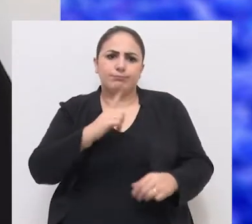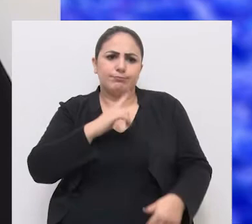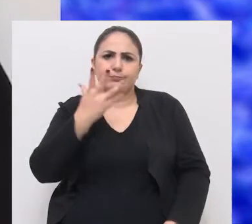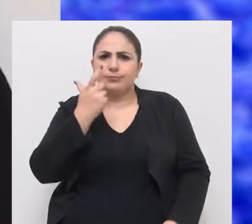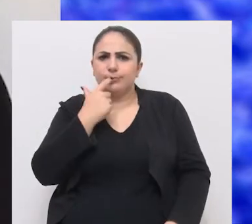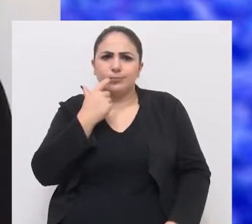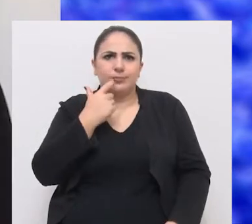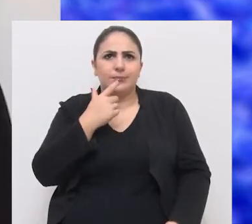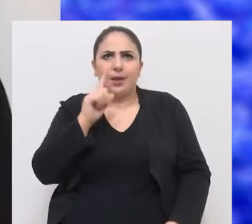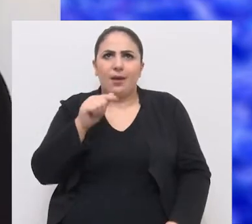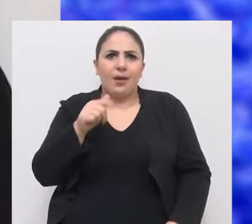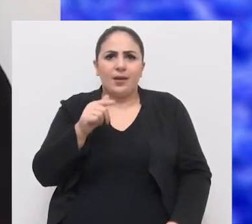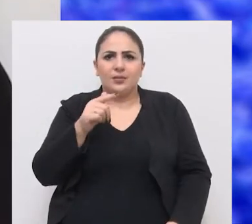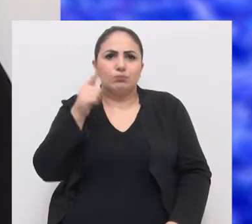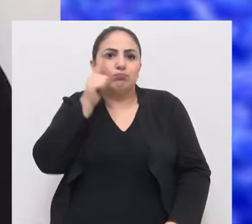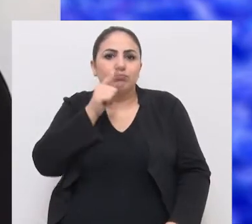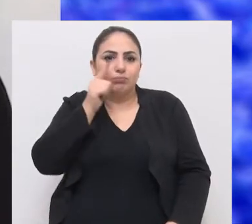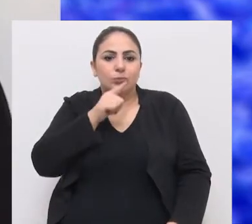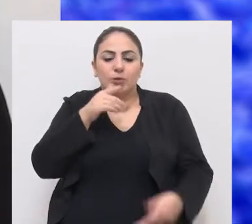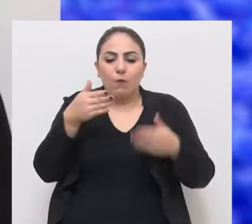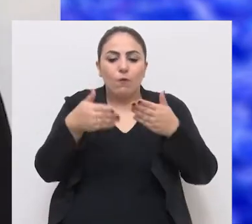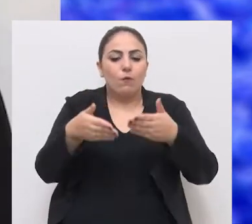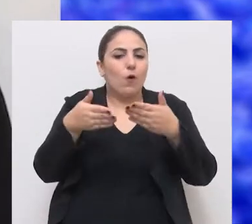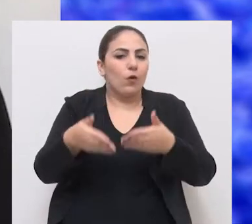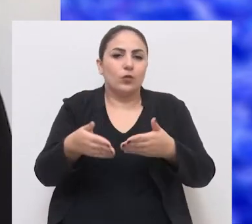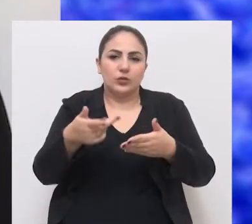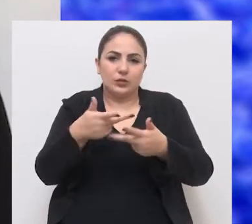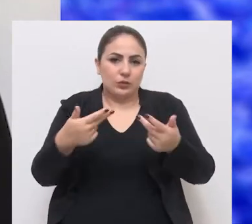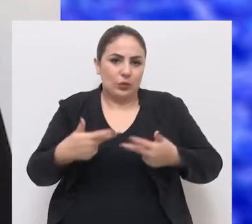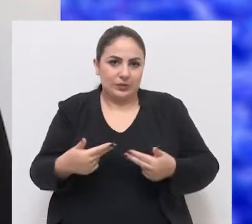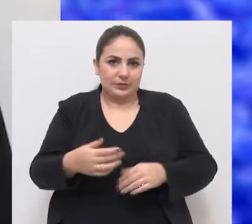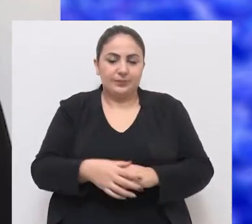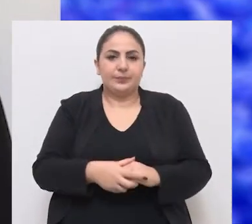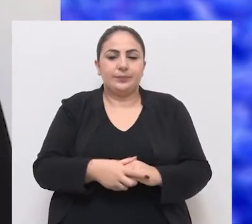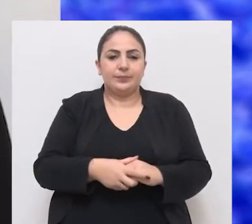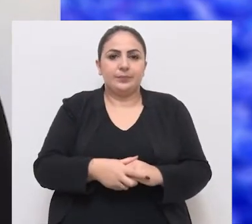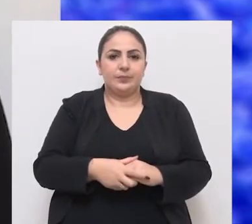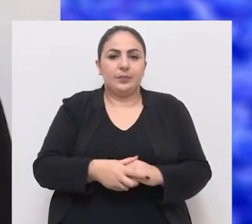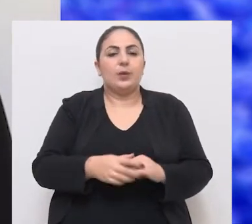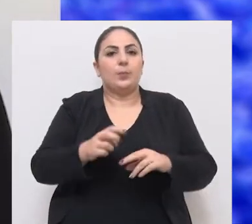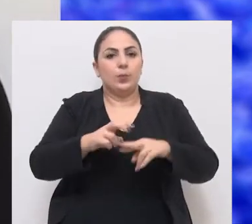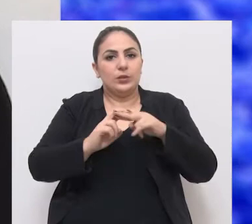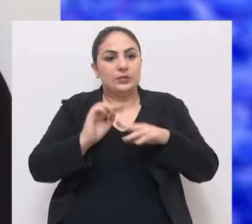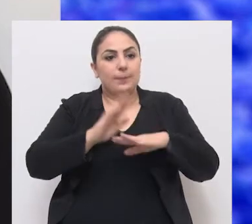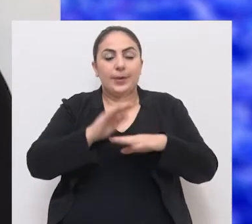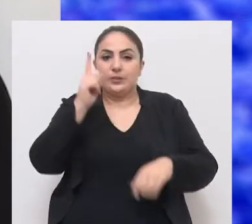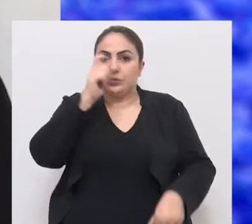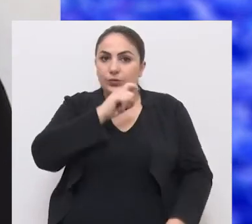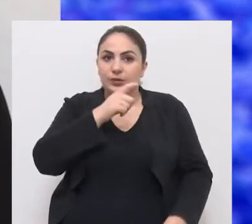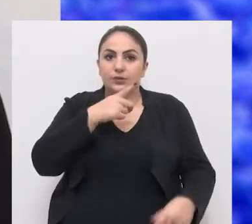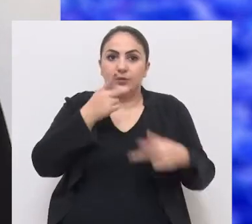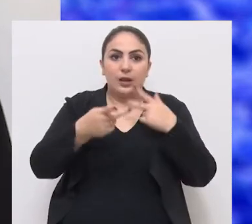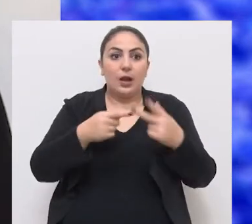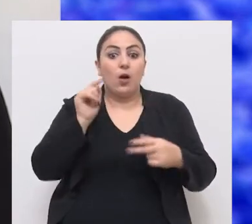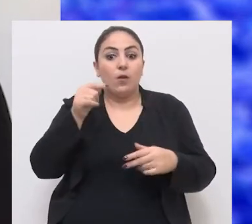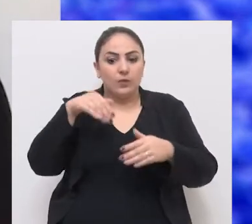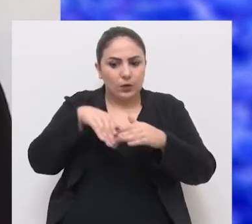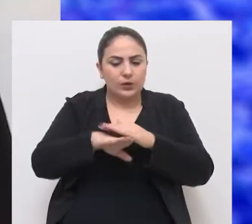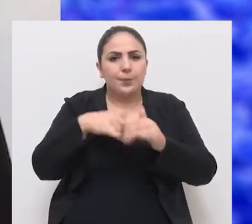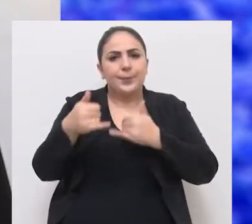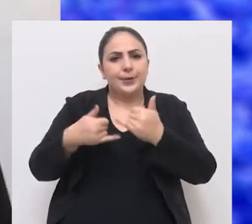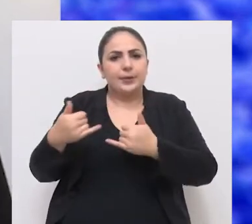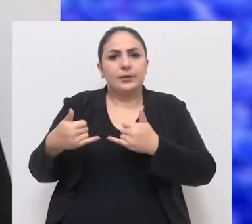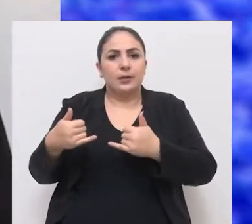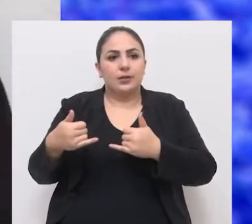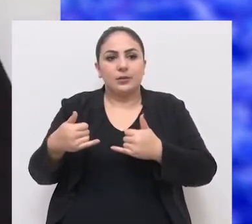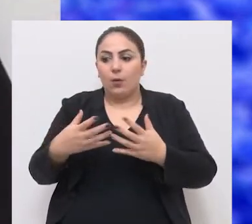que, né, elas não conseguem manter muito foco nas coisas. Então elas têm mais dificuldade. Se falar assim, vai guardar os